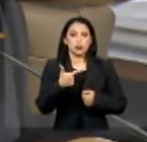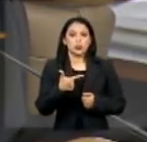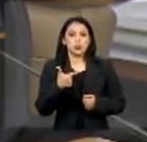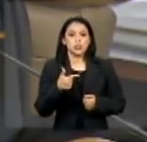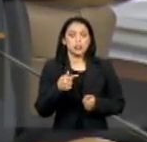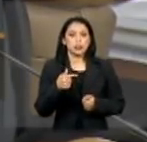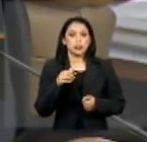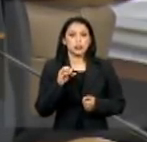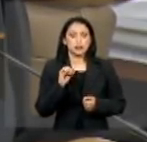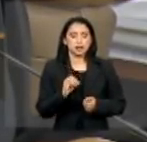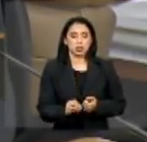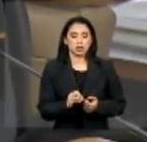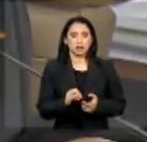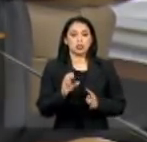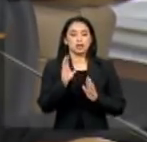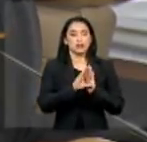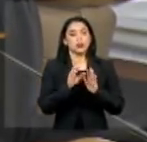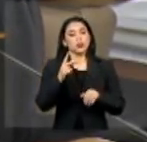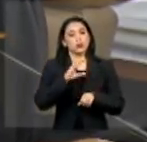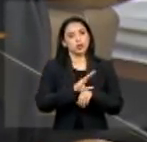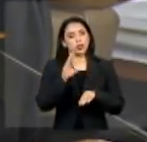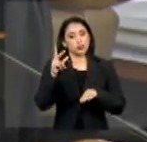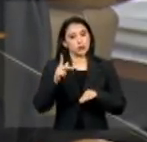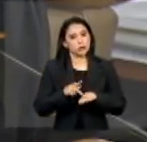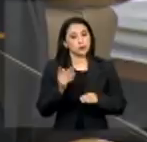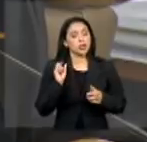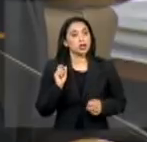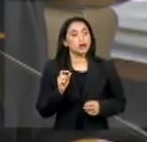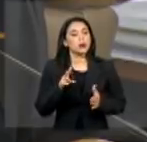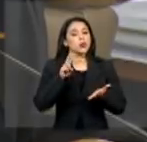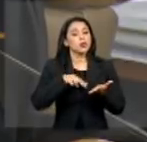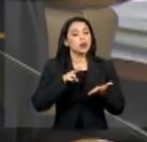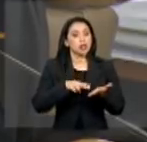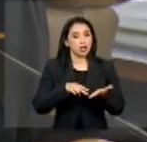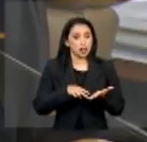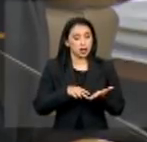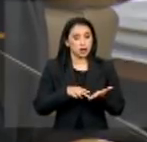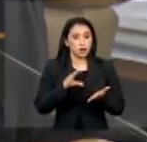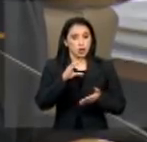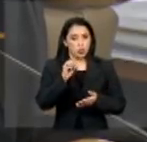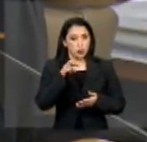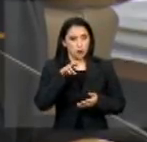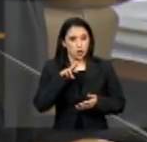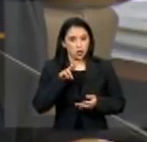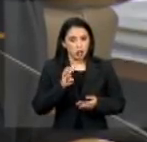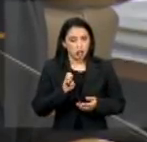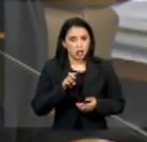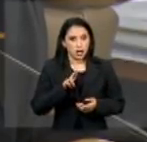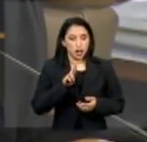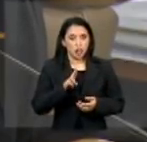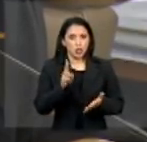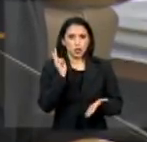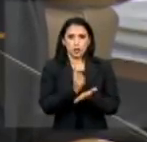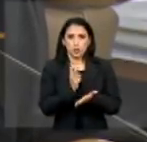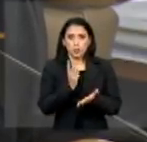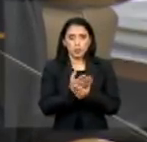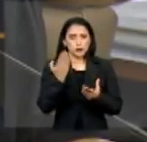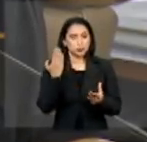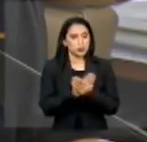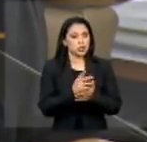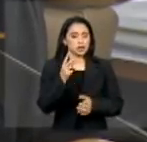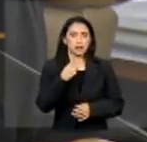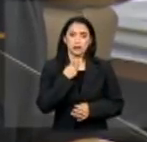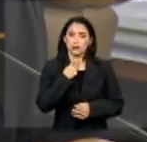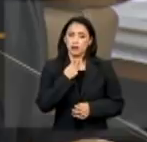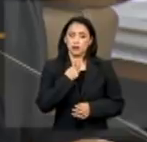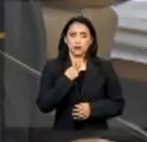do código de processo penal leio o co réu no mesmo processo não poderá